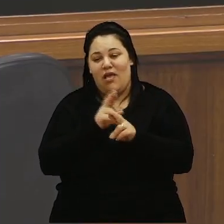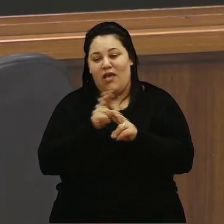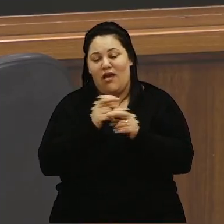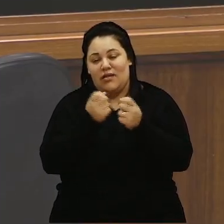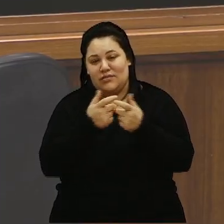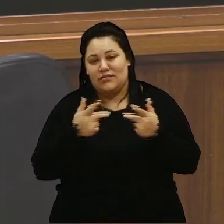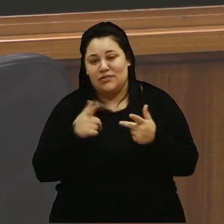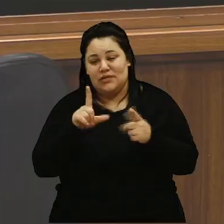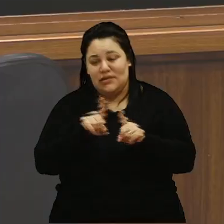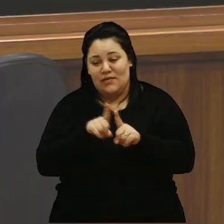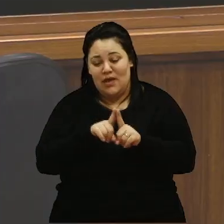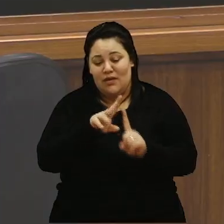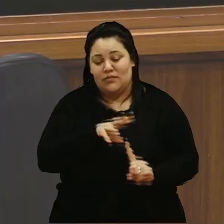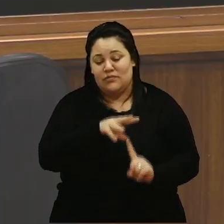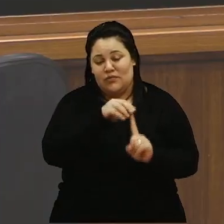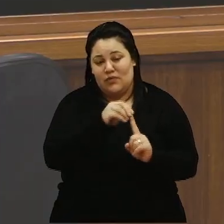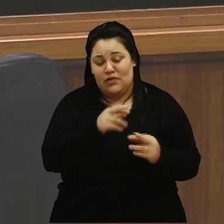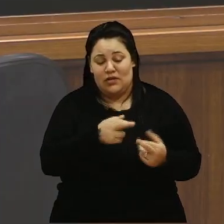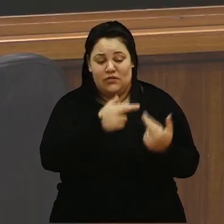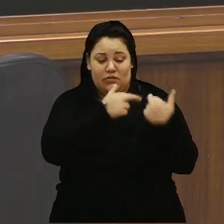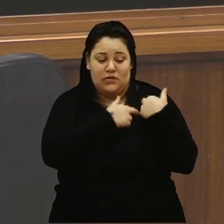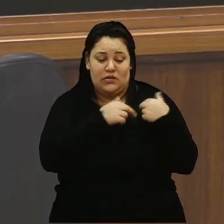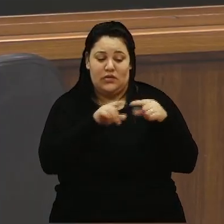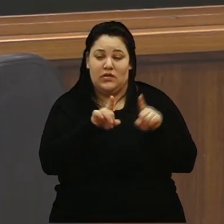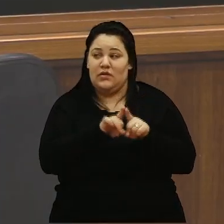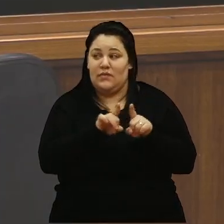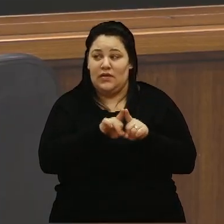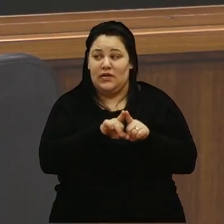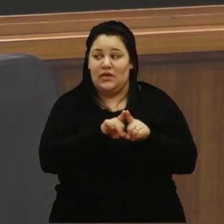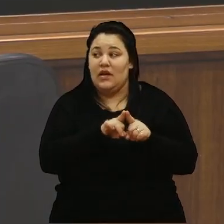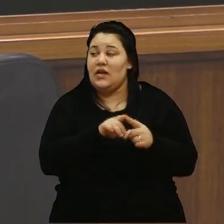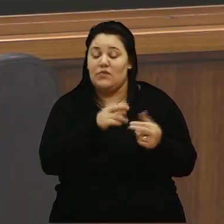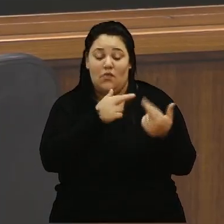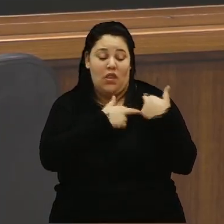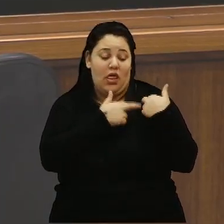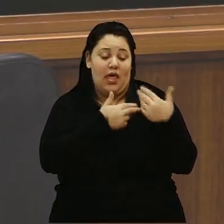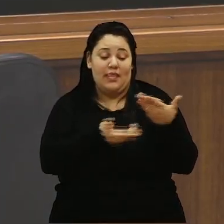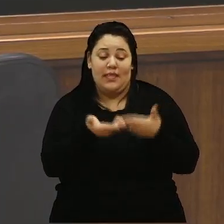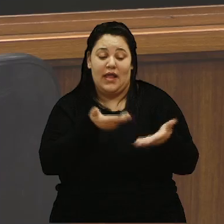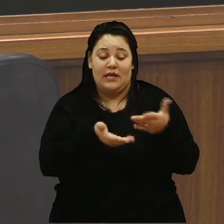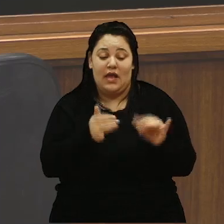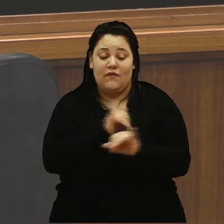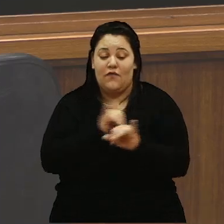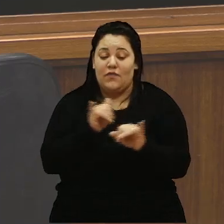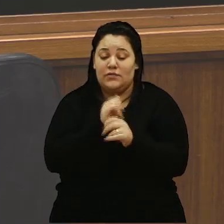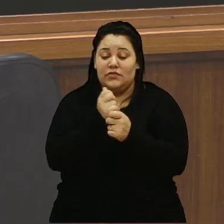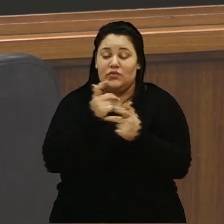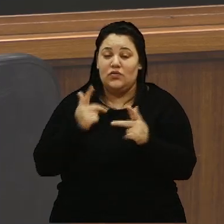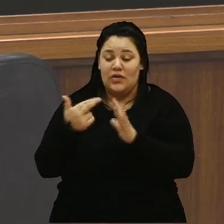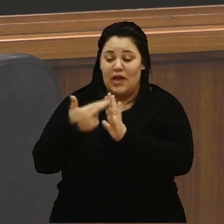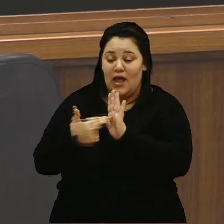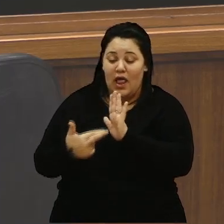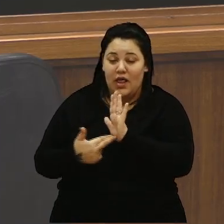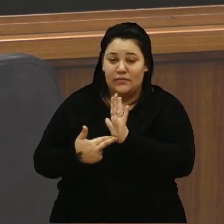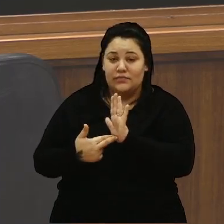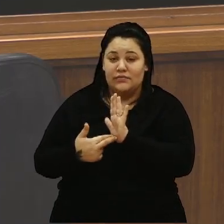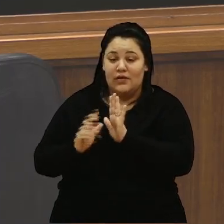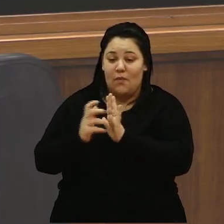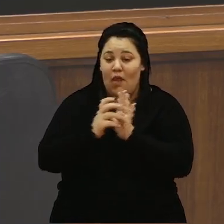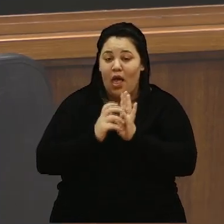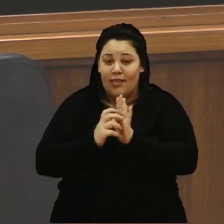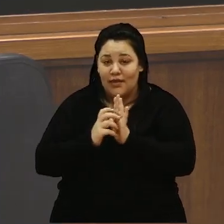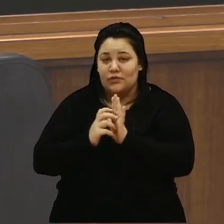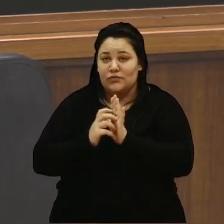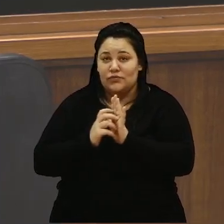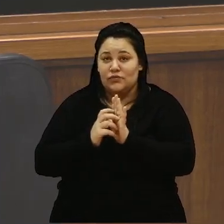com responsabilidade. Responsabilidade de tratar dos dados atualizados. Responsabilidade de olhar para a